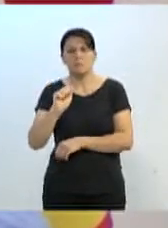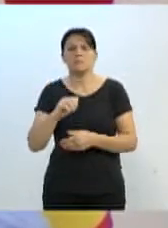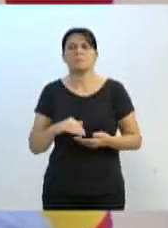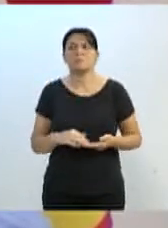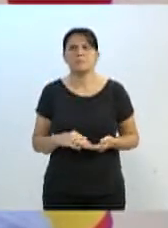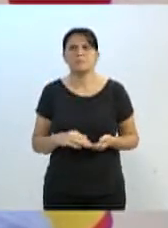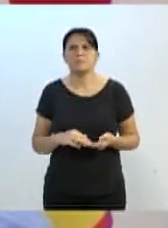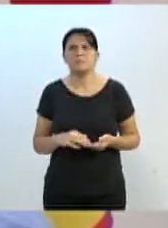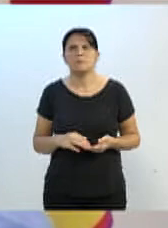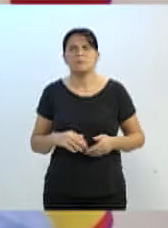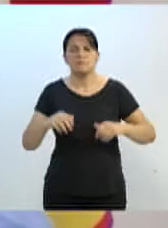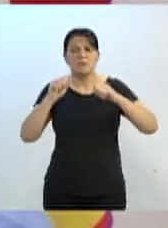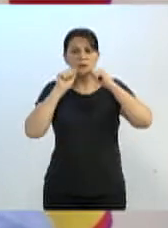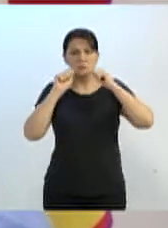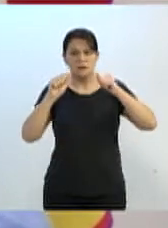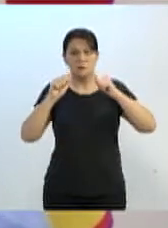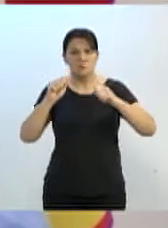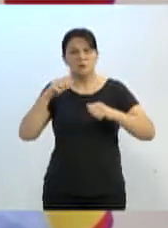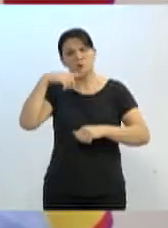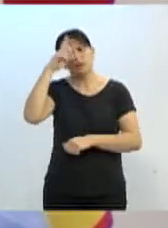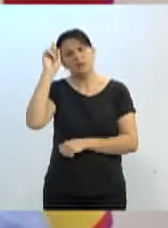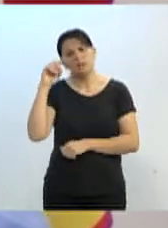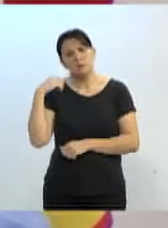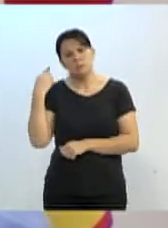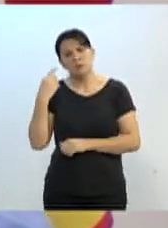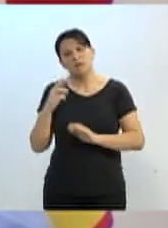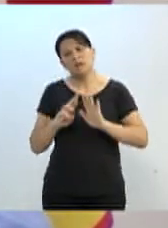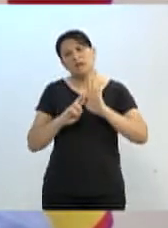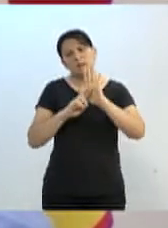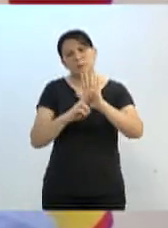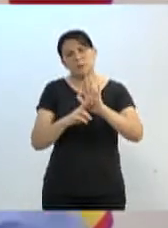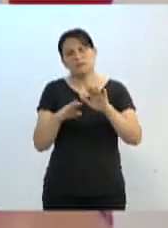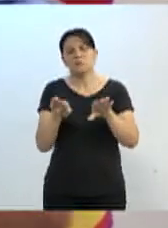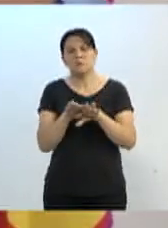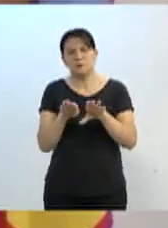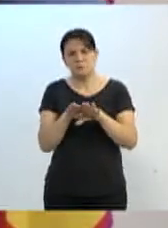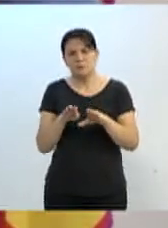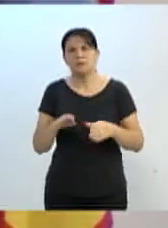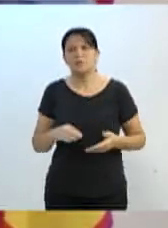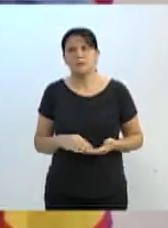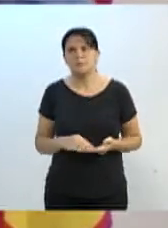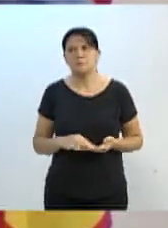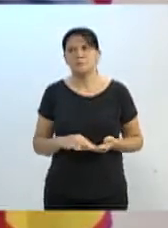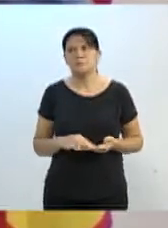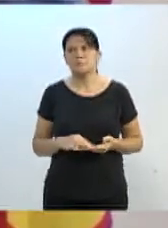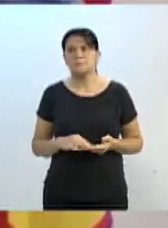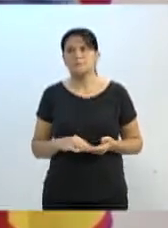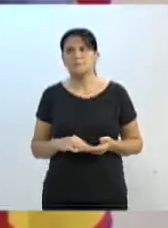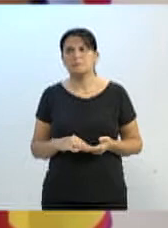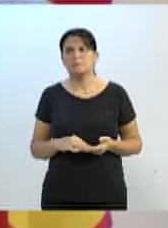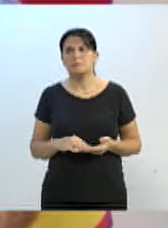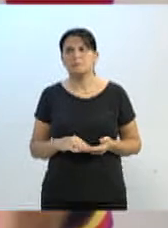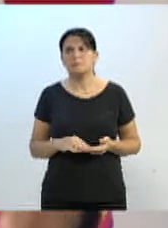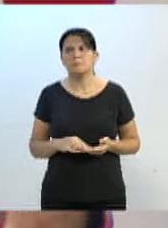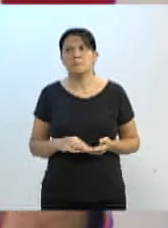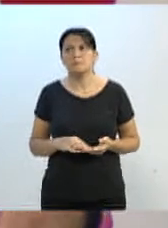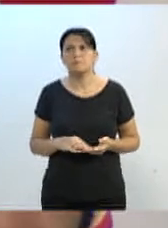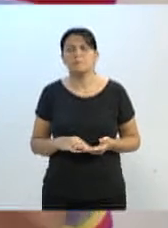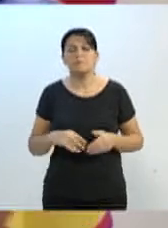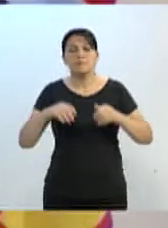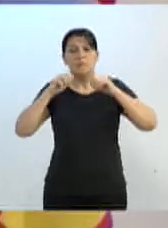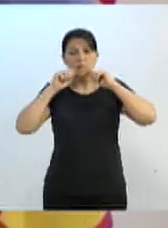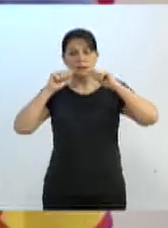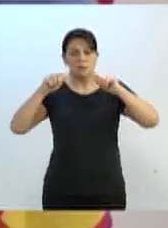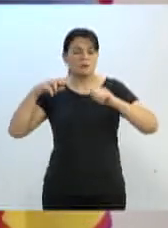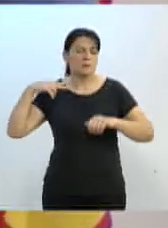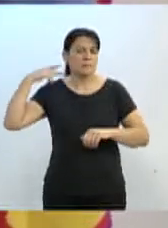vereadora Silmara Josiane estava representando a vereadora é o assessor